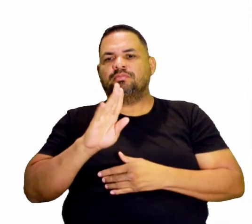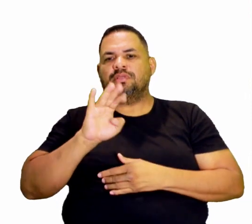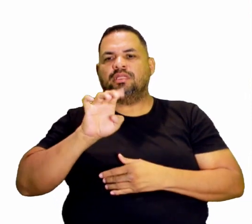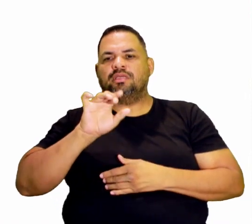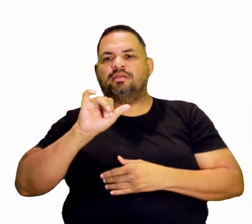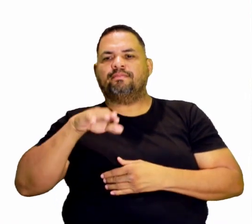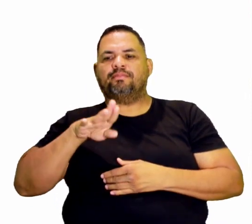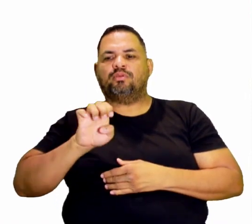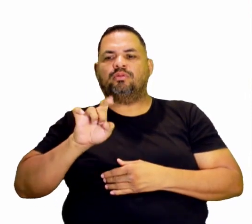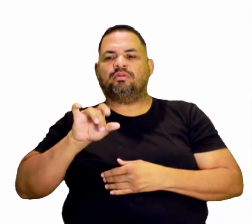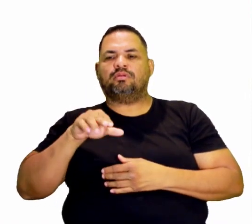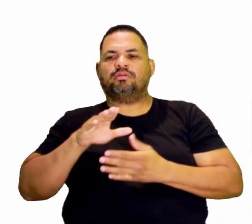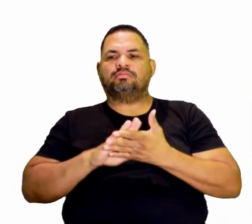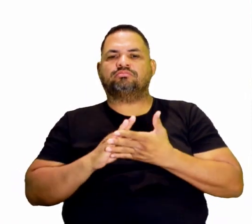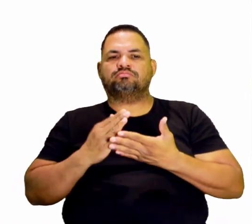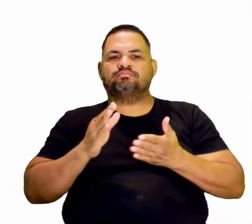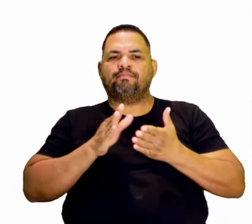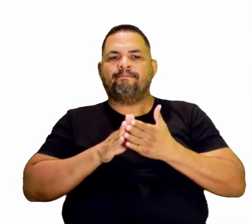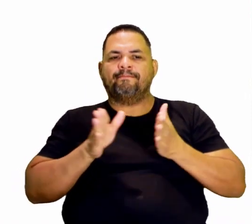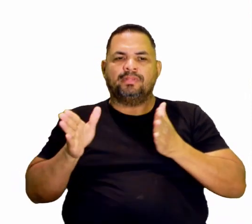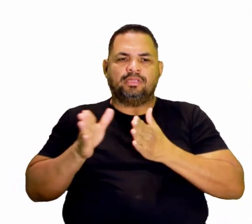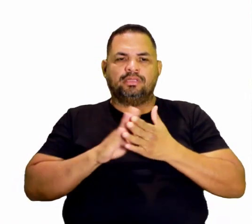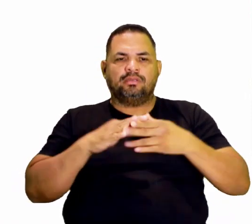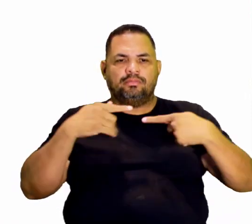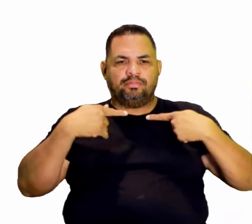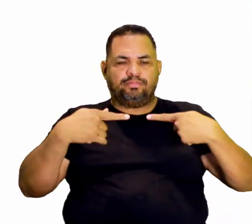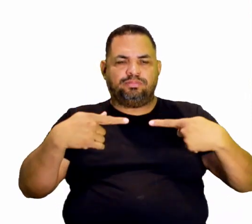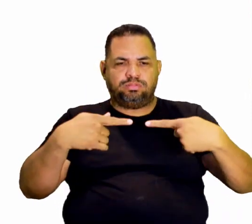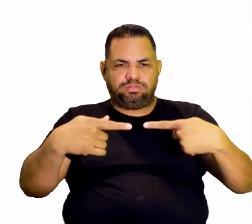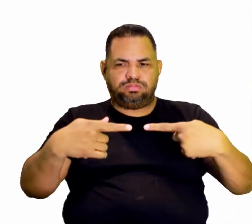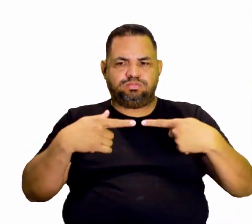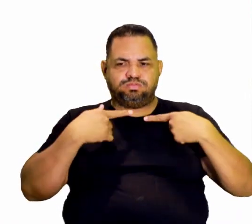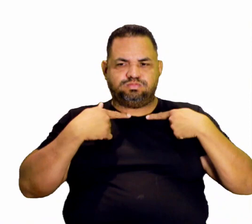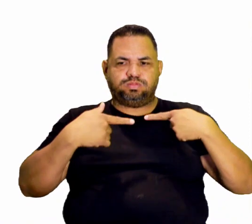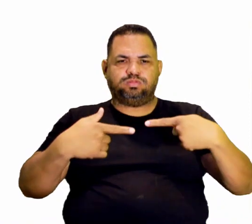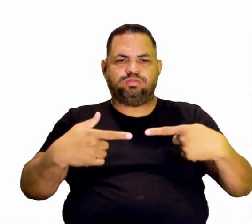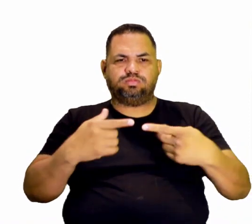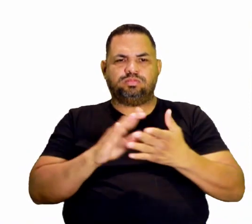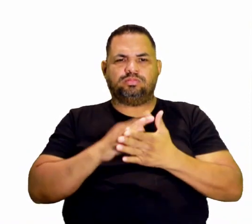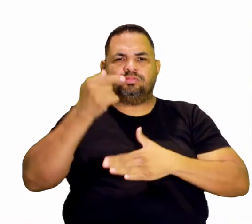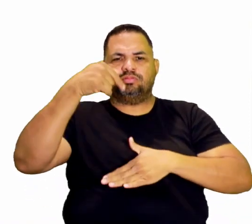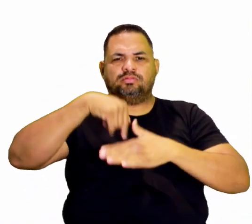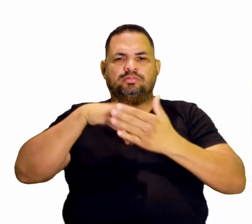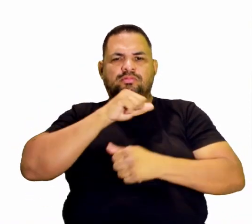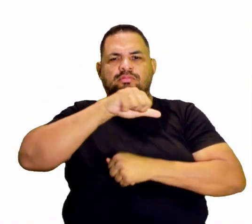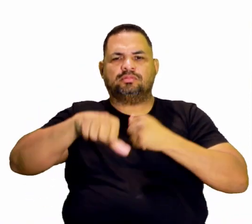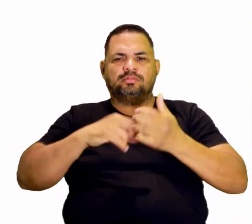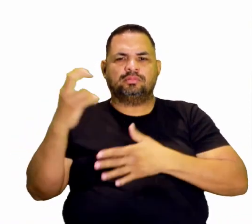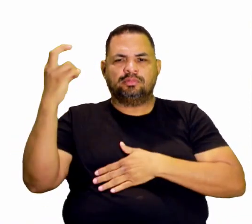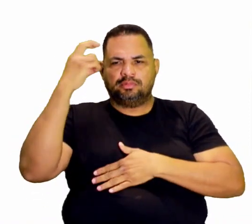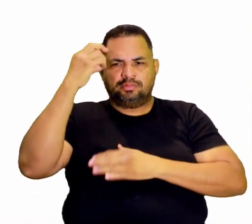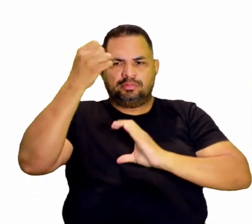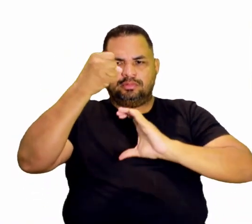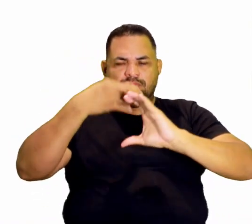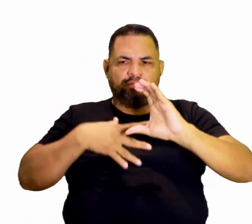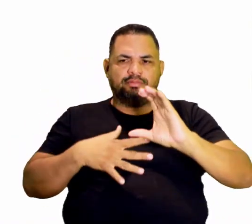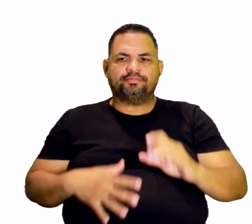um período entre guerras de profunda transformação cultural, caracterizado